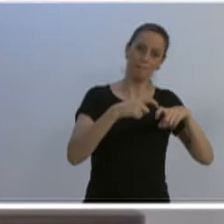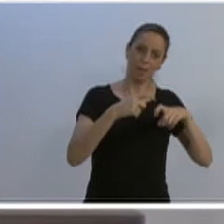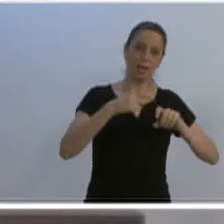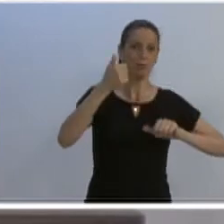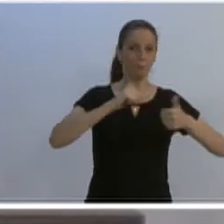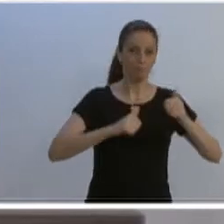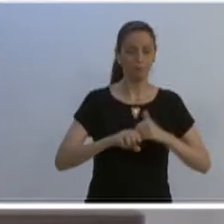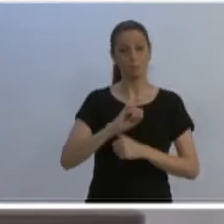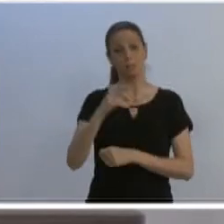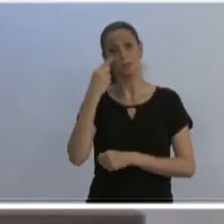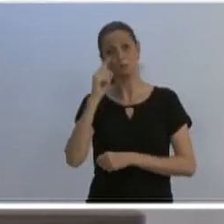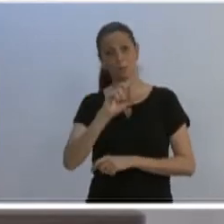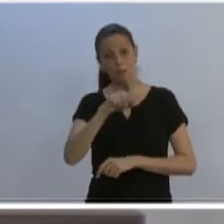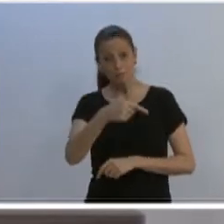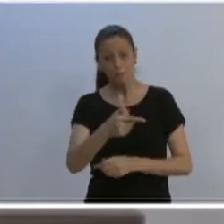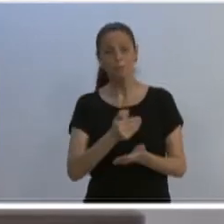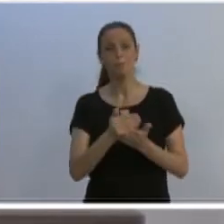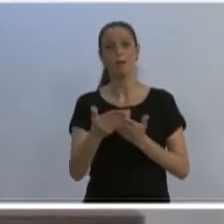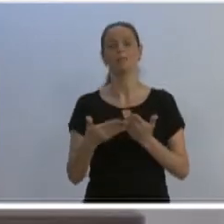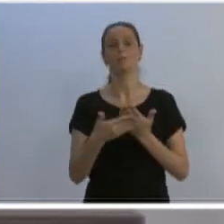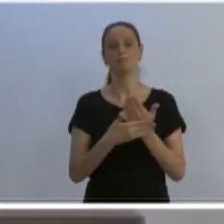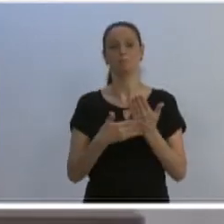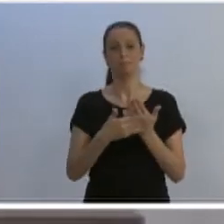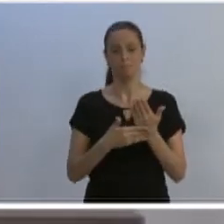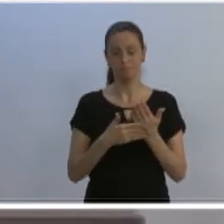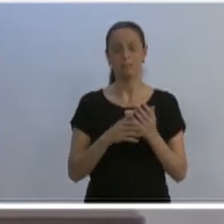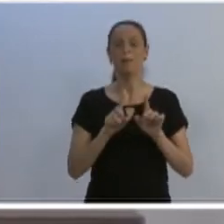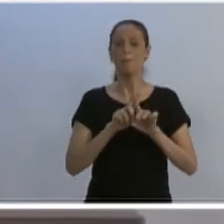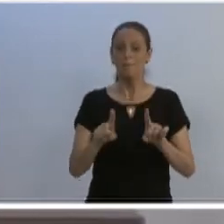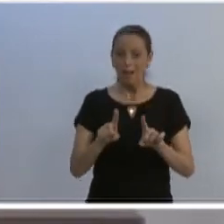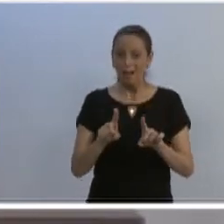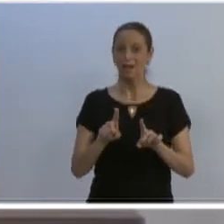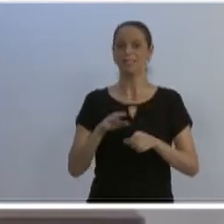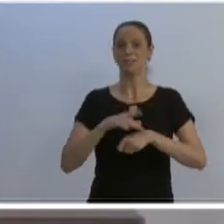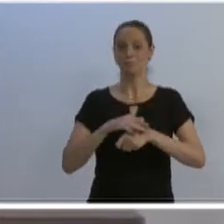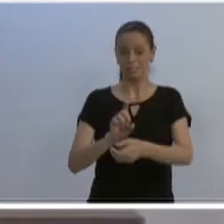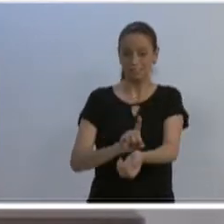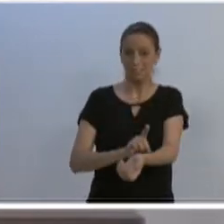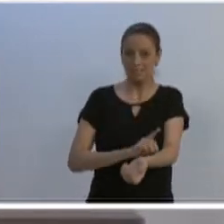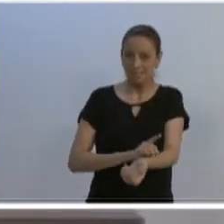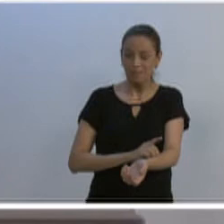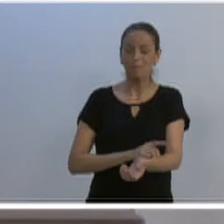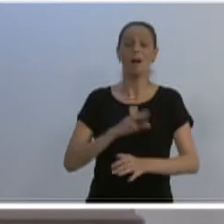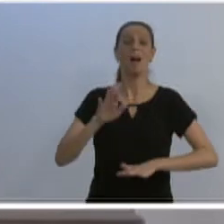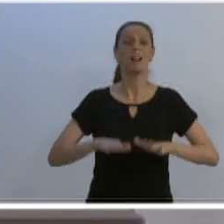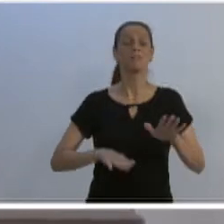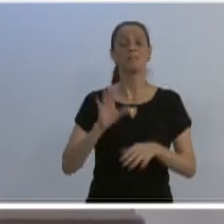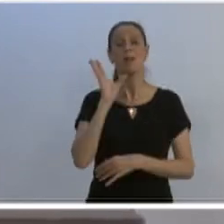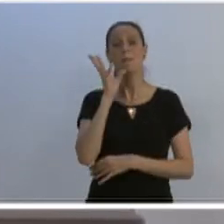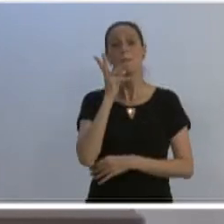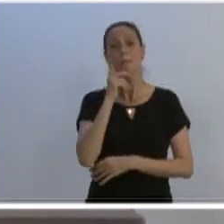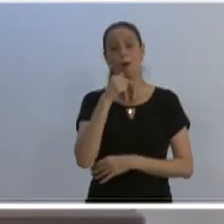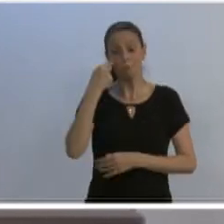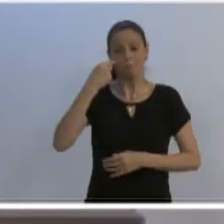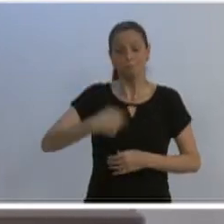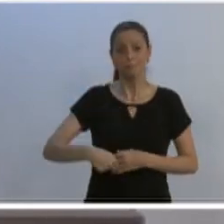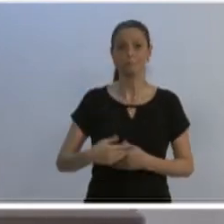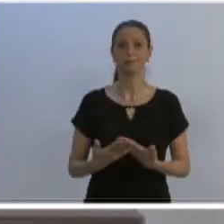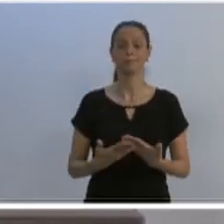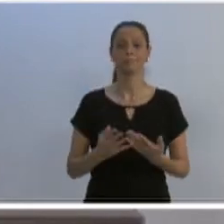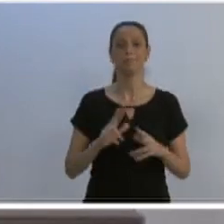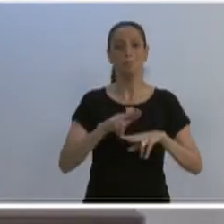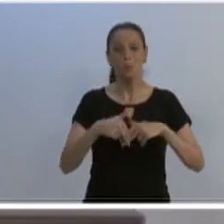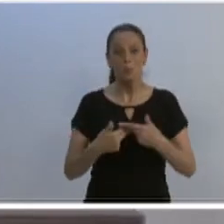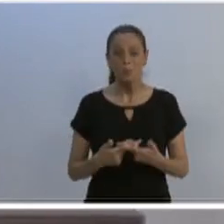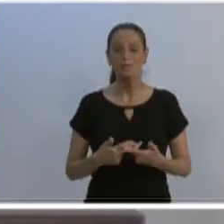ao diabetes, que é uma doença também silenciosa e que muitas vezes é diagnosticada de forma mais tardia, já trazendo